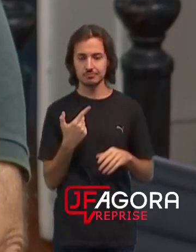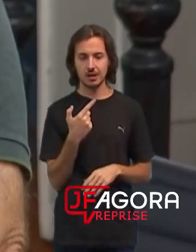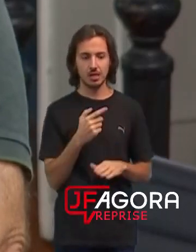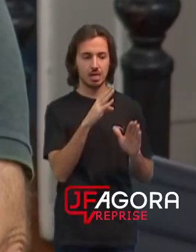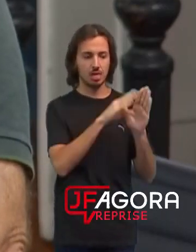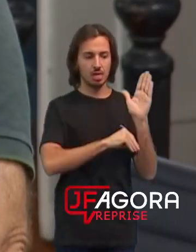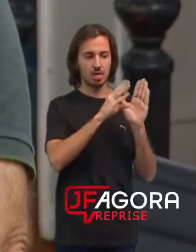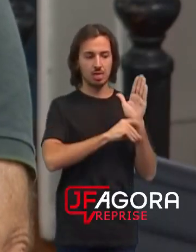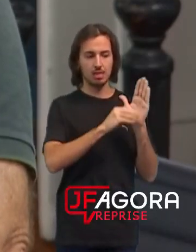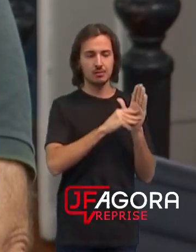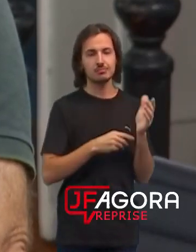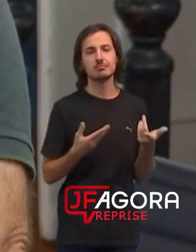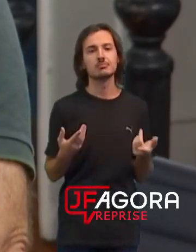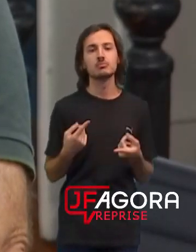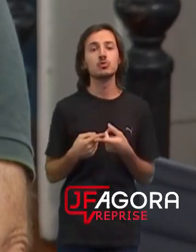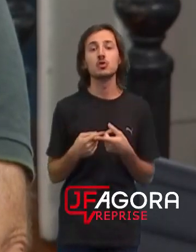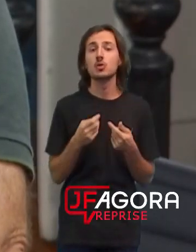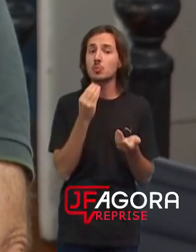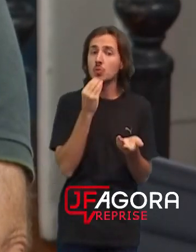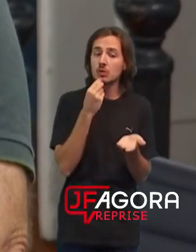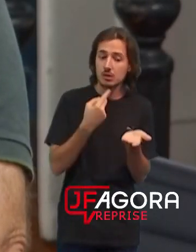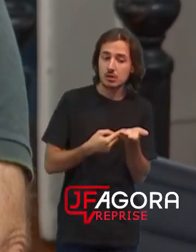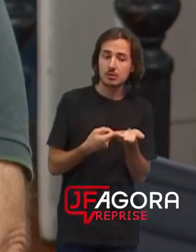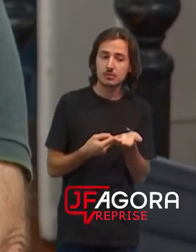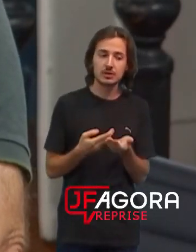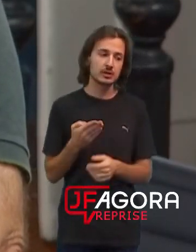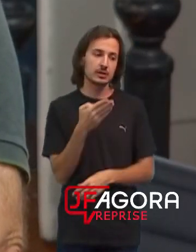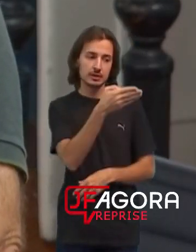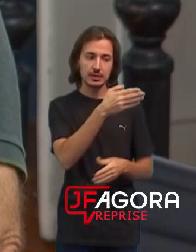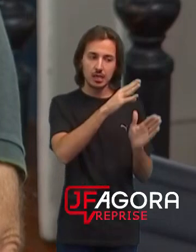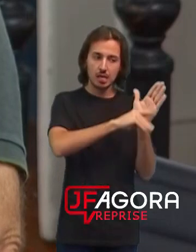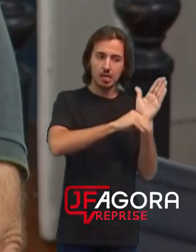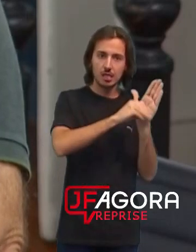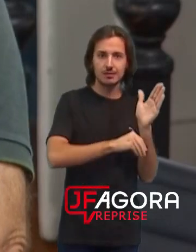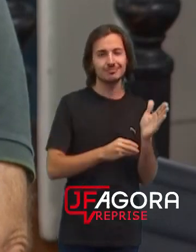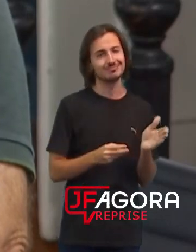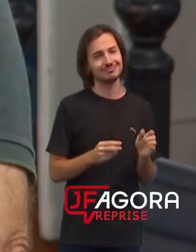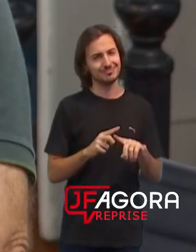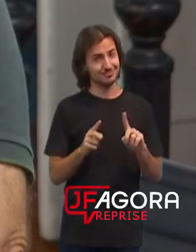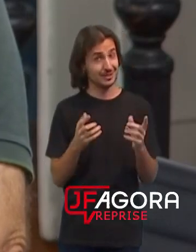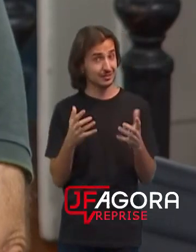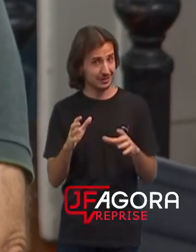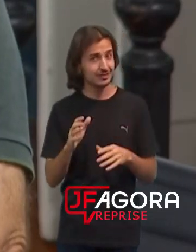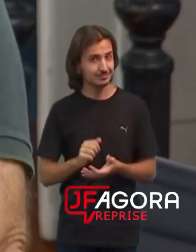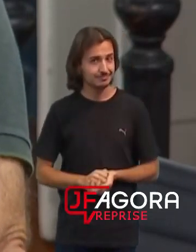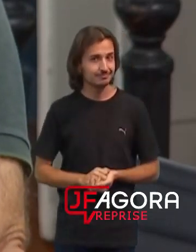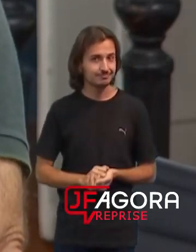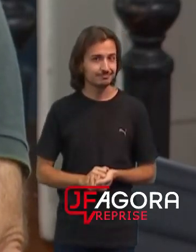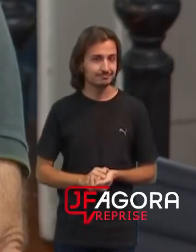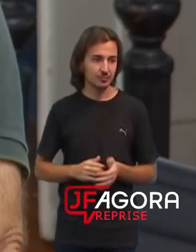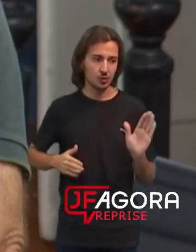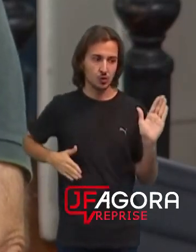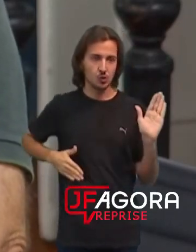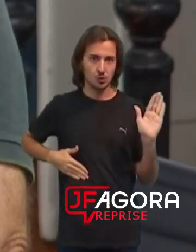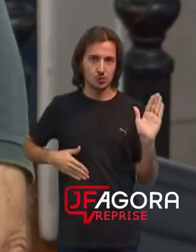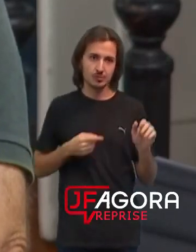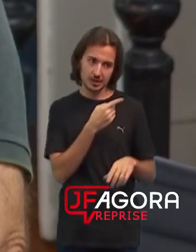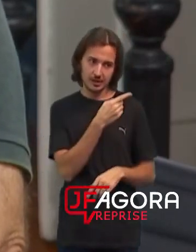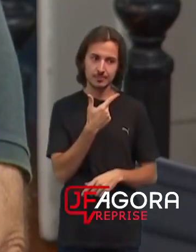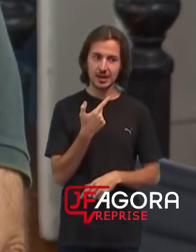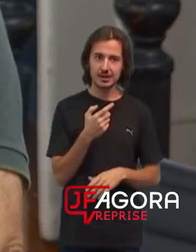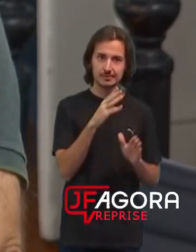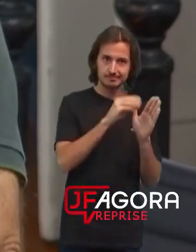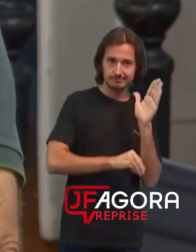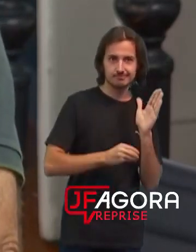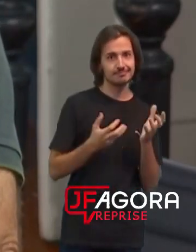será que há vontade política para isso? Será que há vontade política de desarmar o morro todo? Então, assim, eu só estou dando testemunho